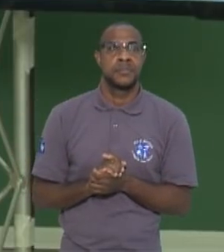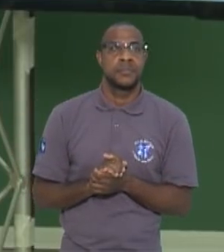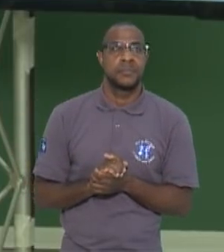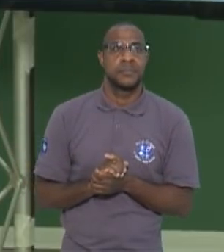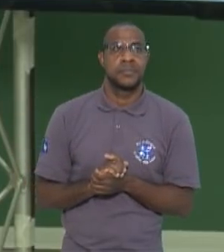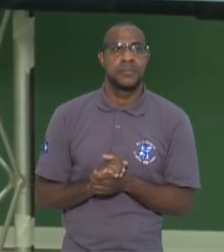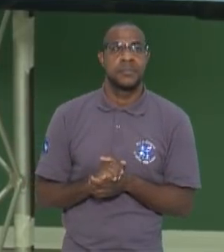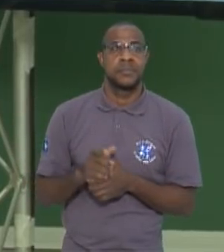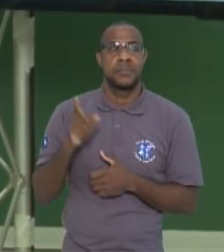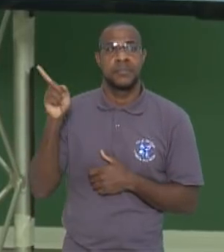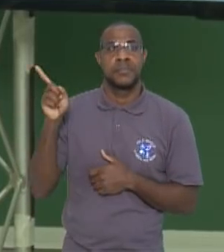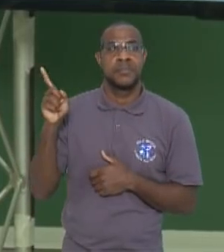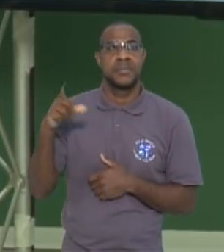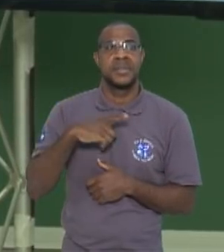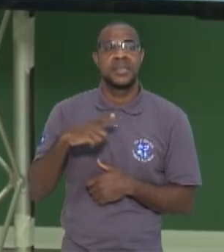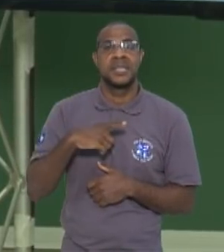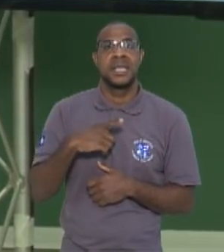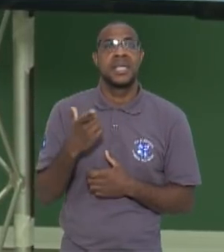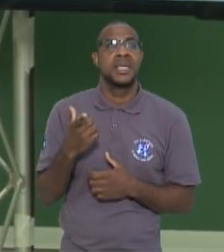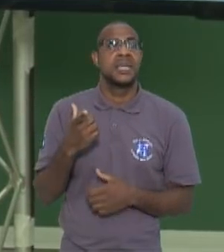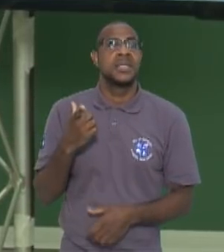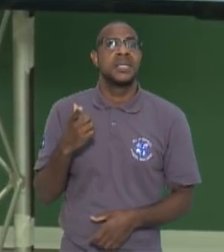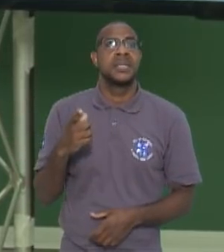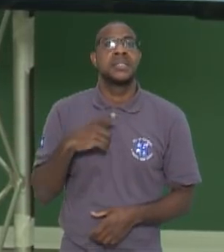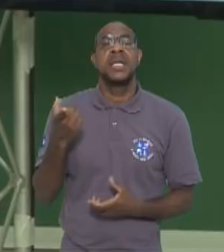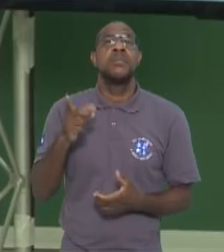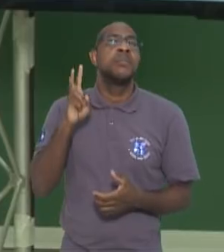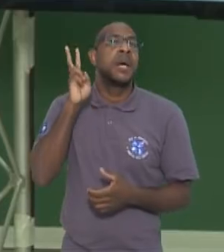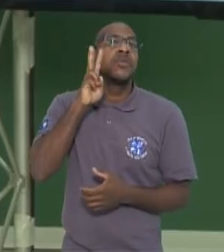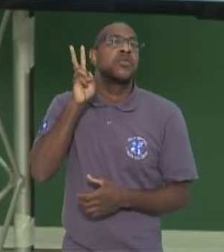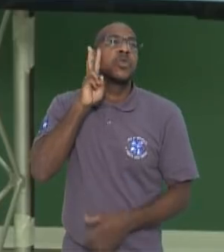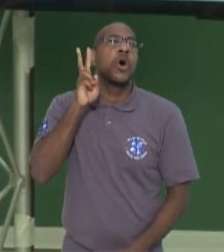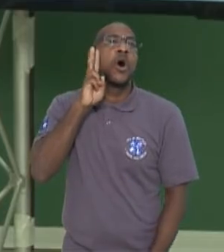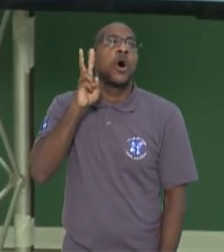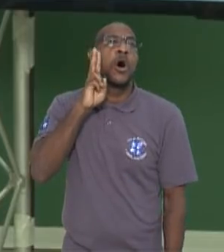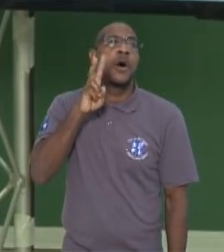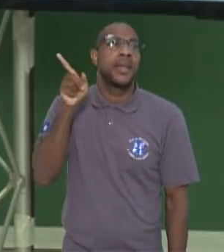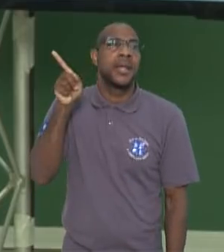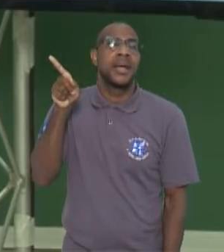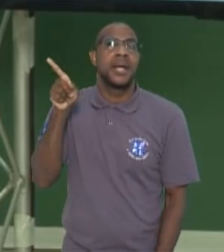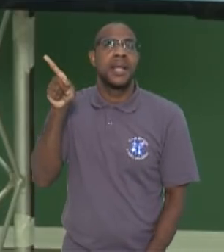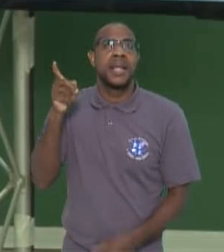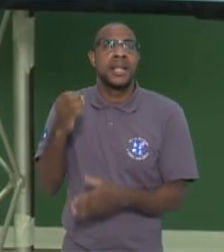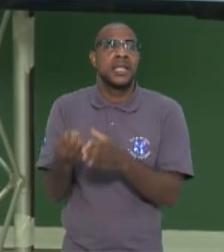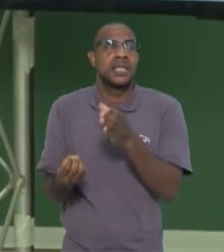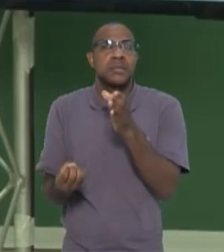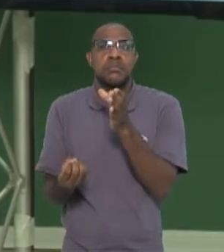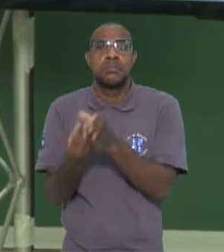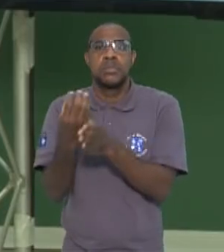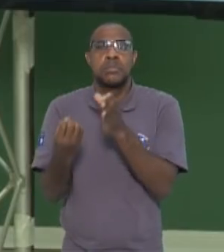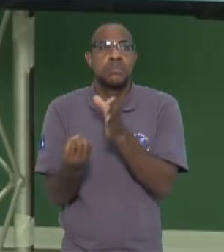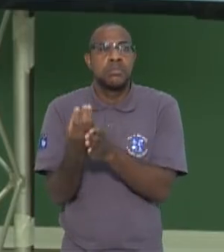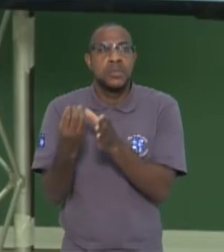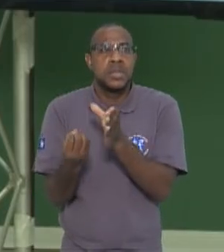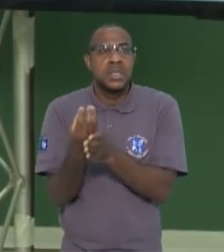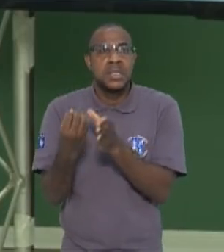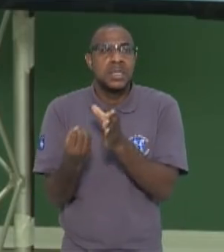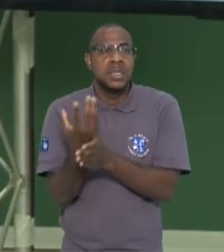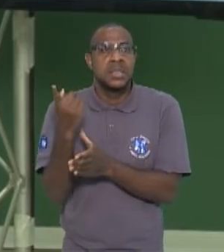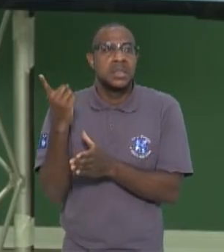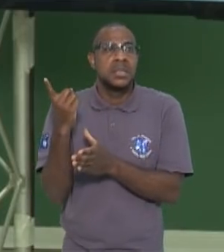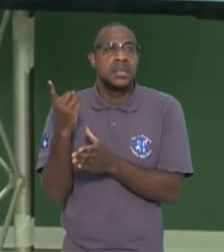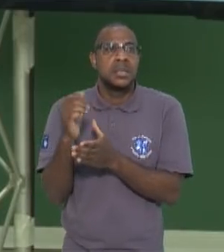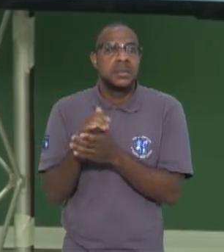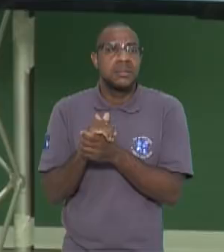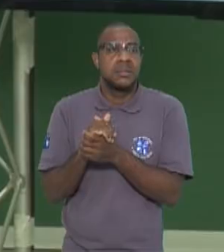eles têm essa lenda lá e eles que produzem os Muiractãs. E assim, os Muiractãs eles assumiram uma grande importância